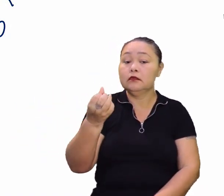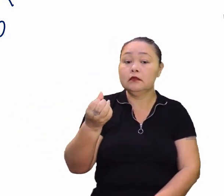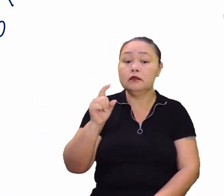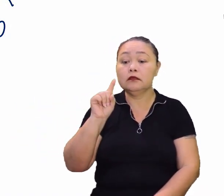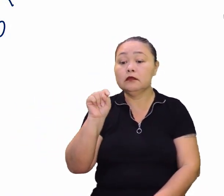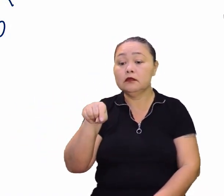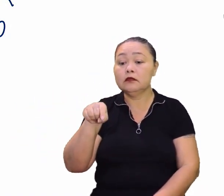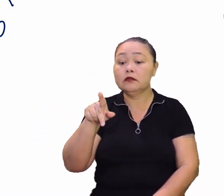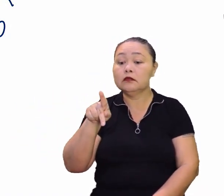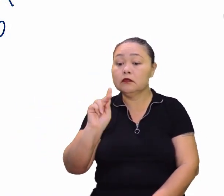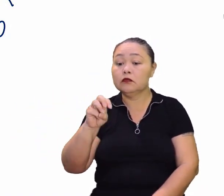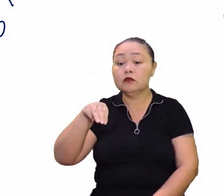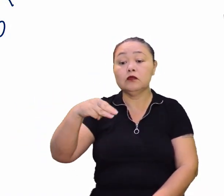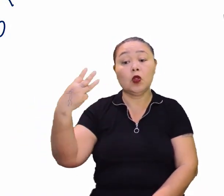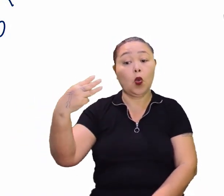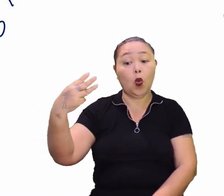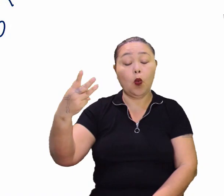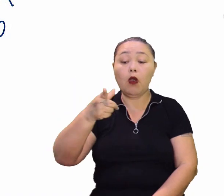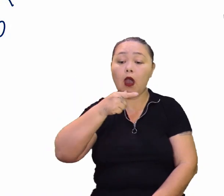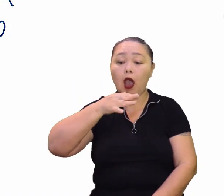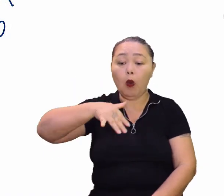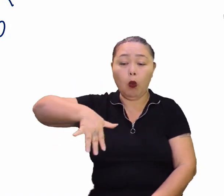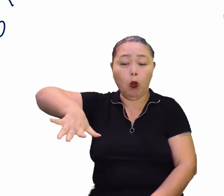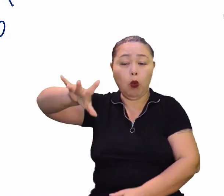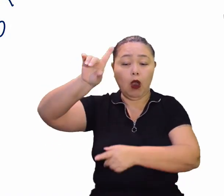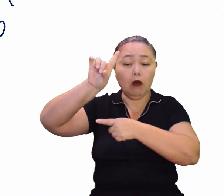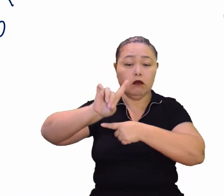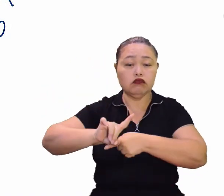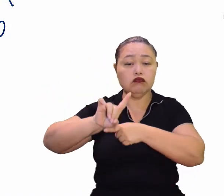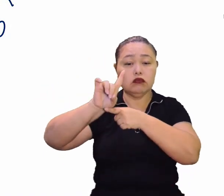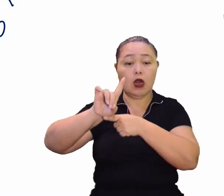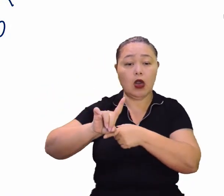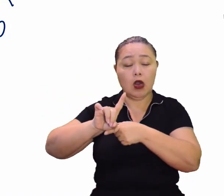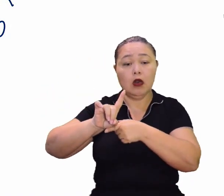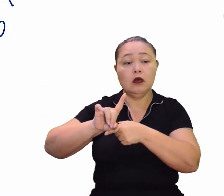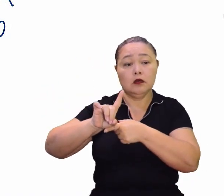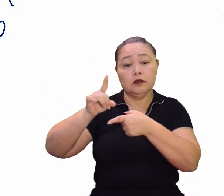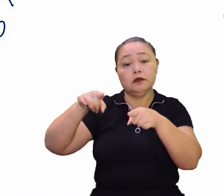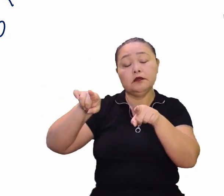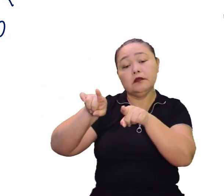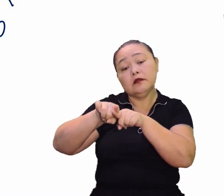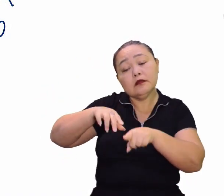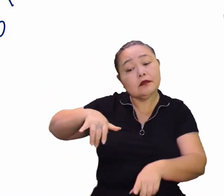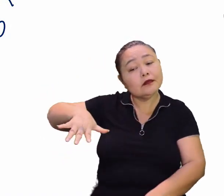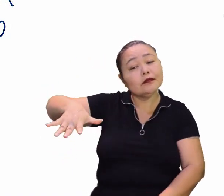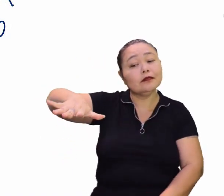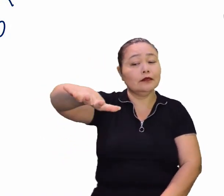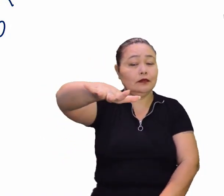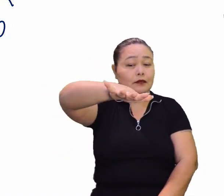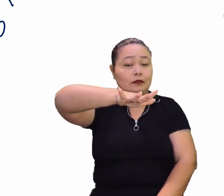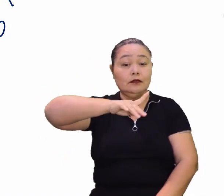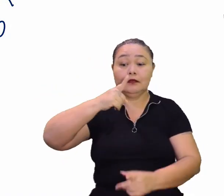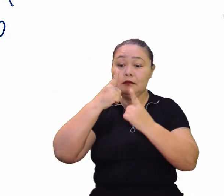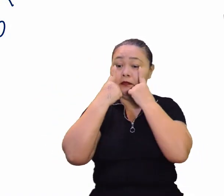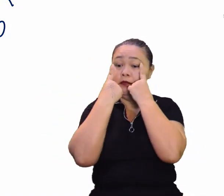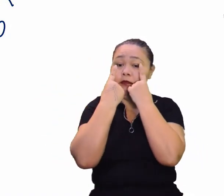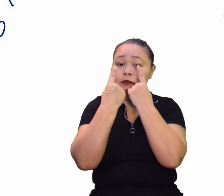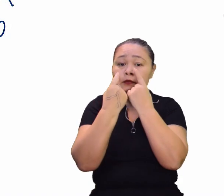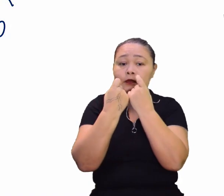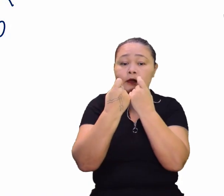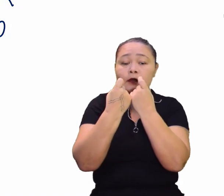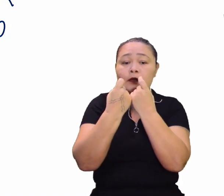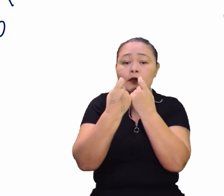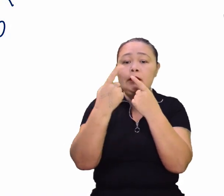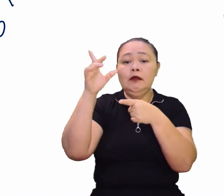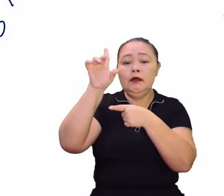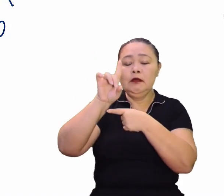quilômetros cúbicos. Pois é. Aí, de repente, ele pode ver a questão da área, né? Por isso que a gente... É interessante identificar que